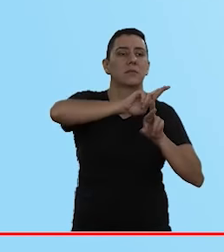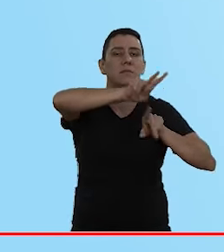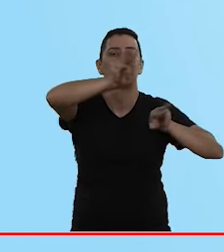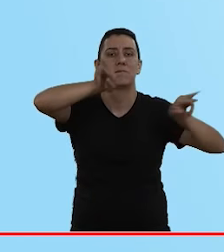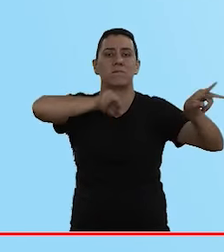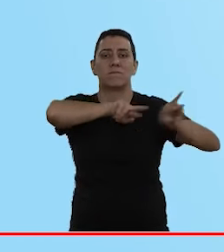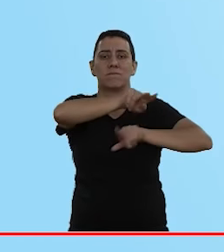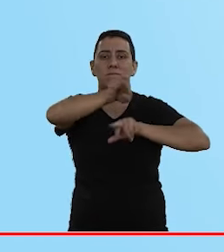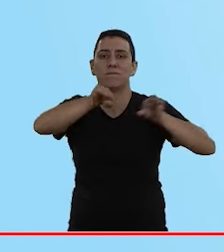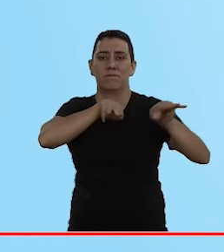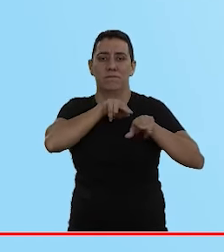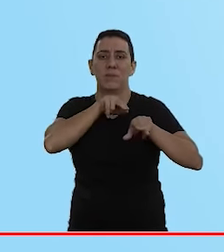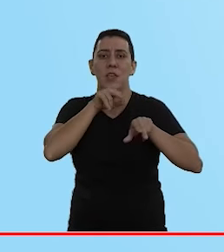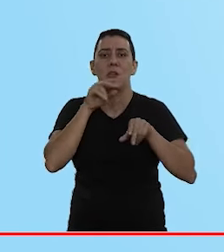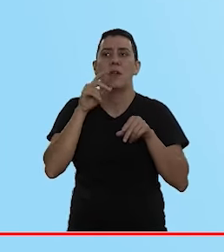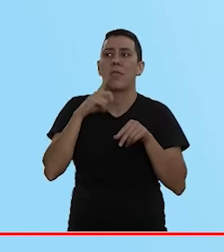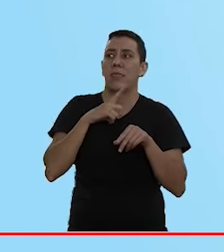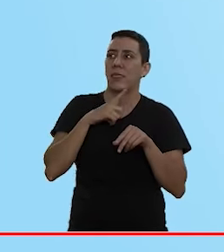com isso, a